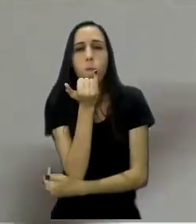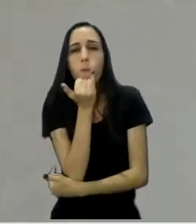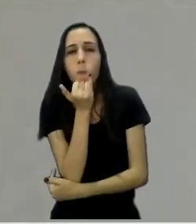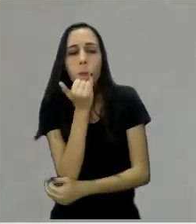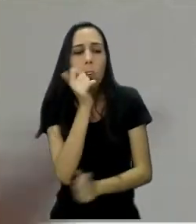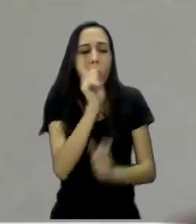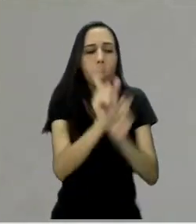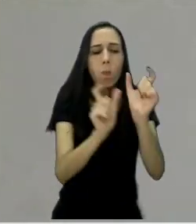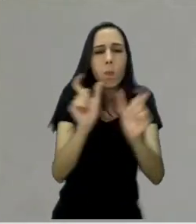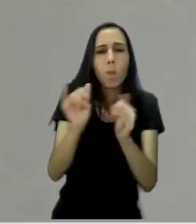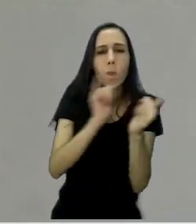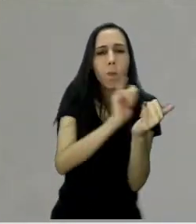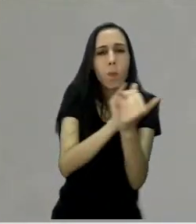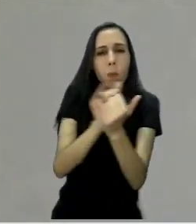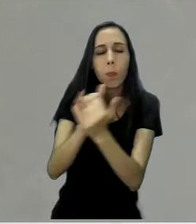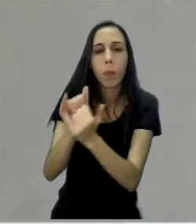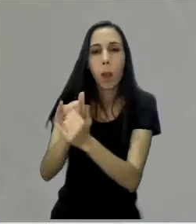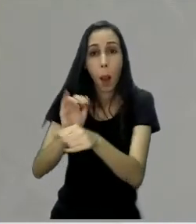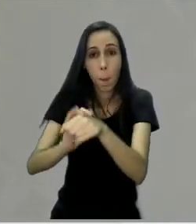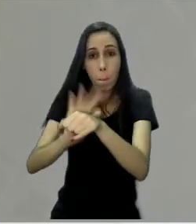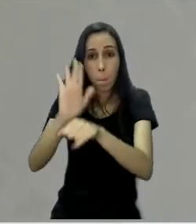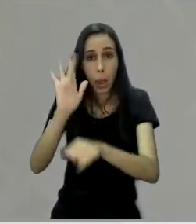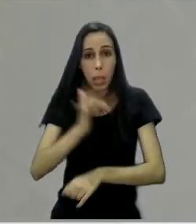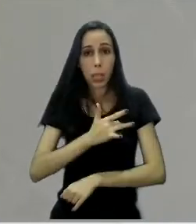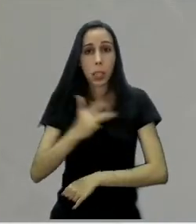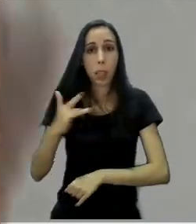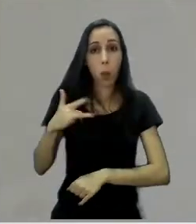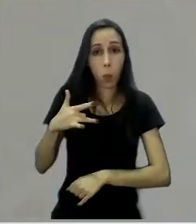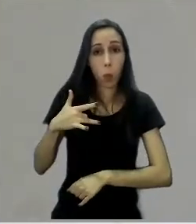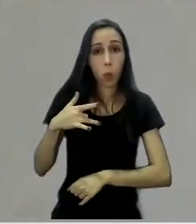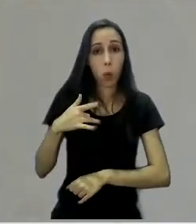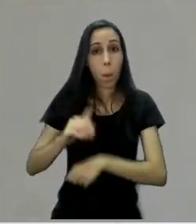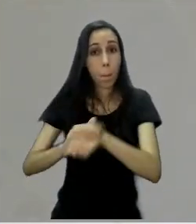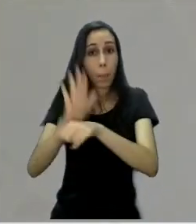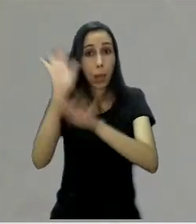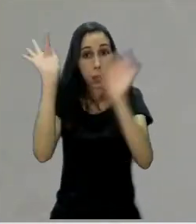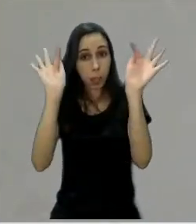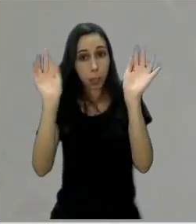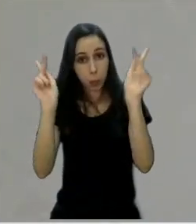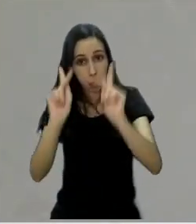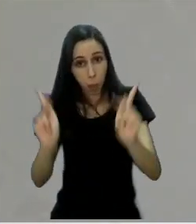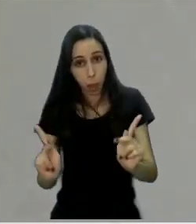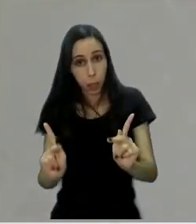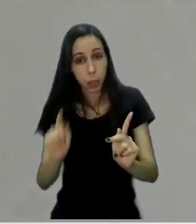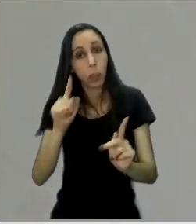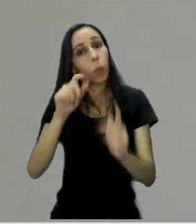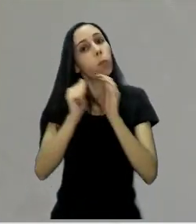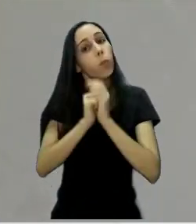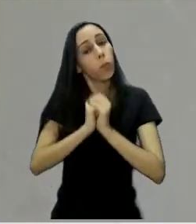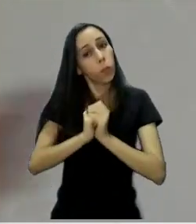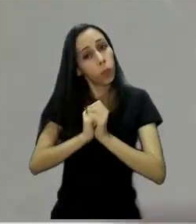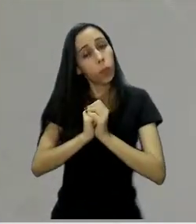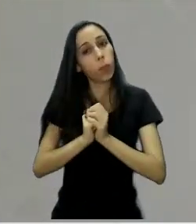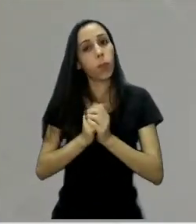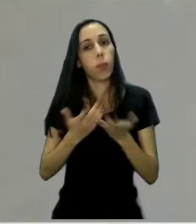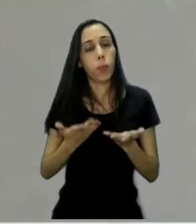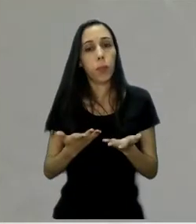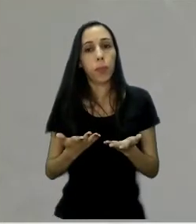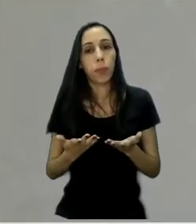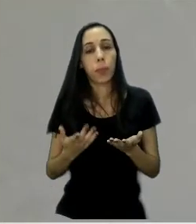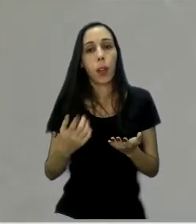O perdão entre as pessoas? Mais saúde? Mais paz?